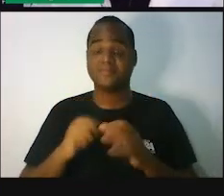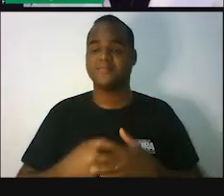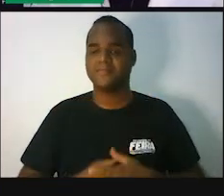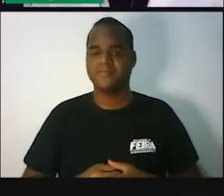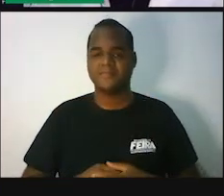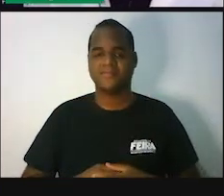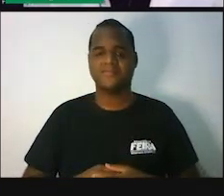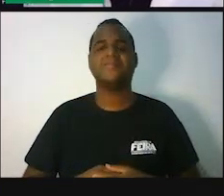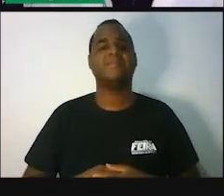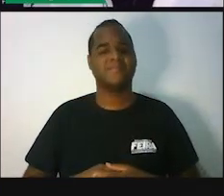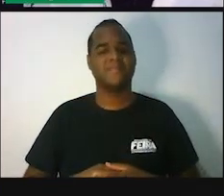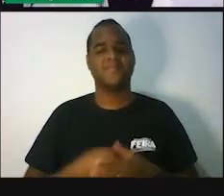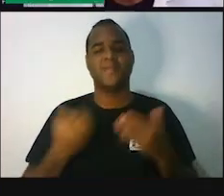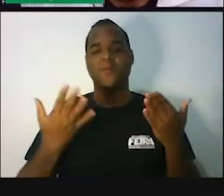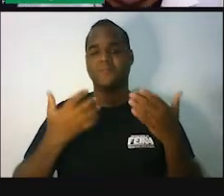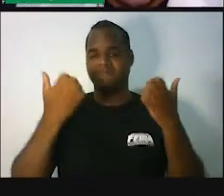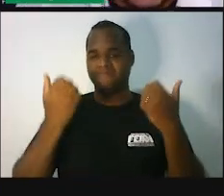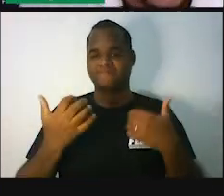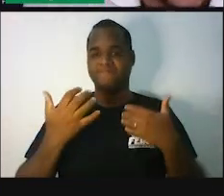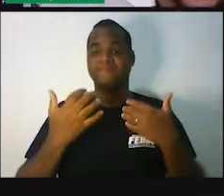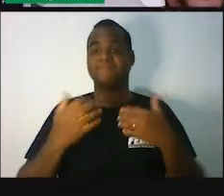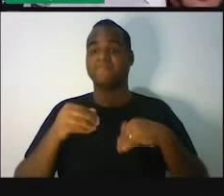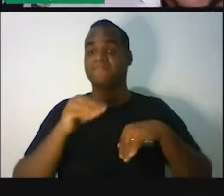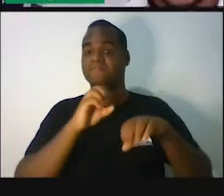nossa aula acontecer pensando